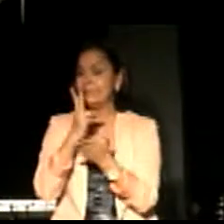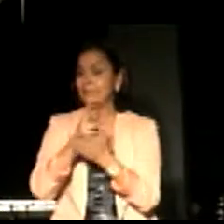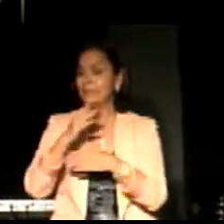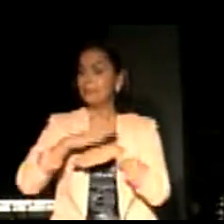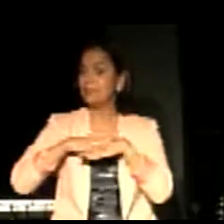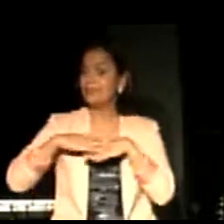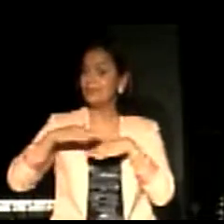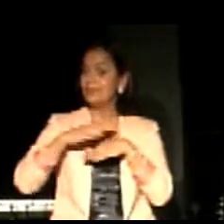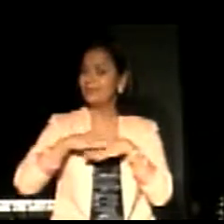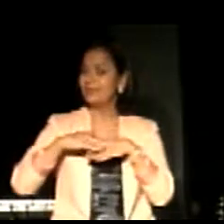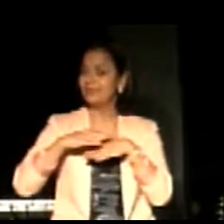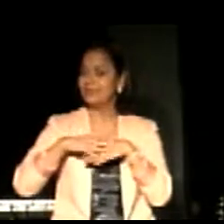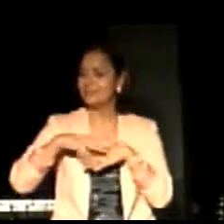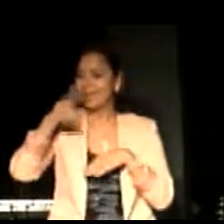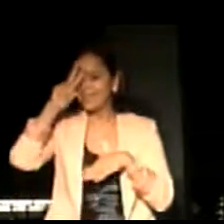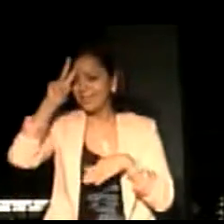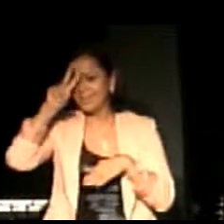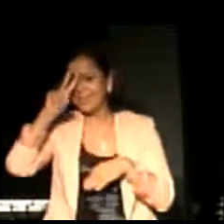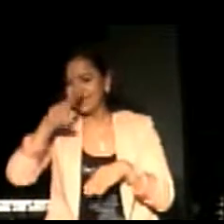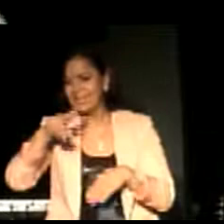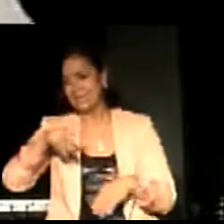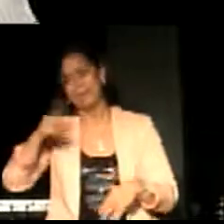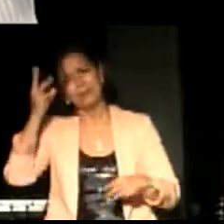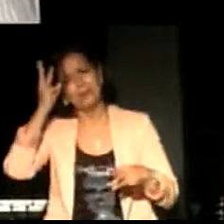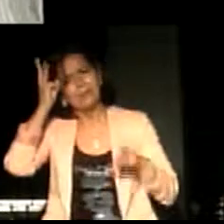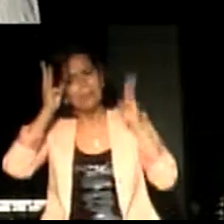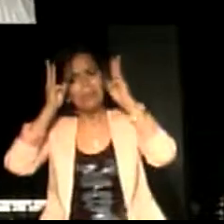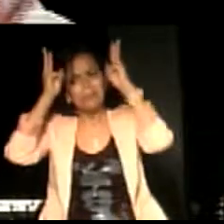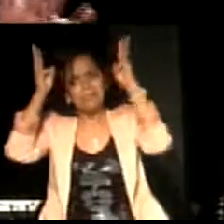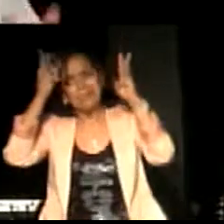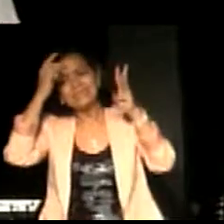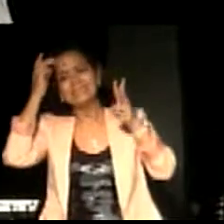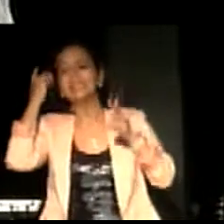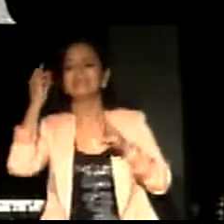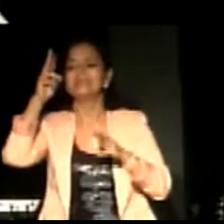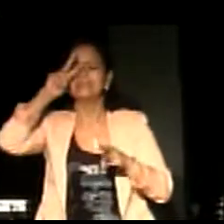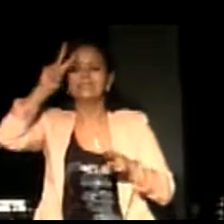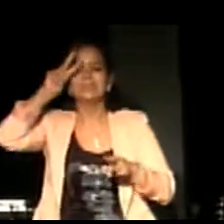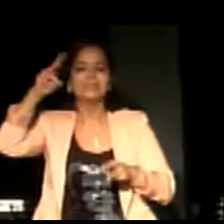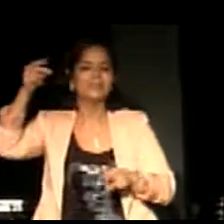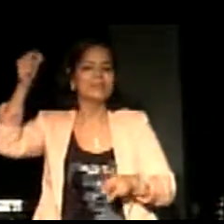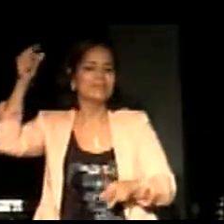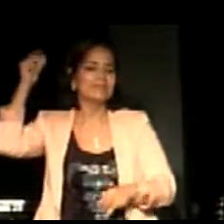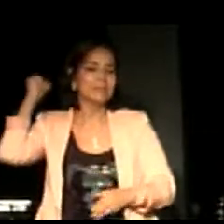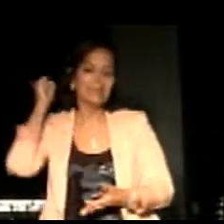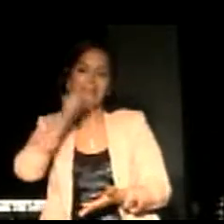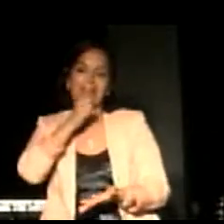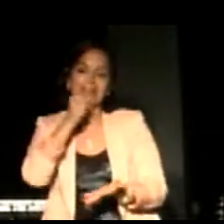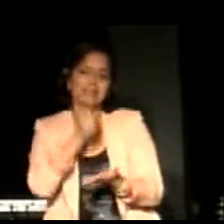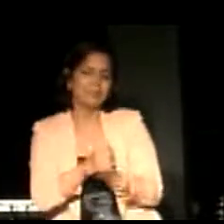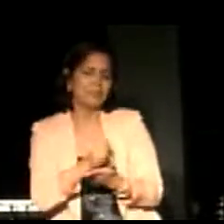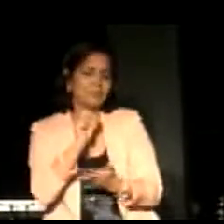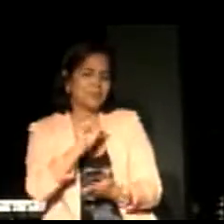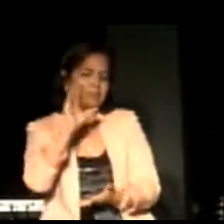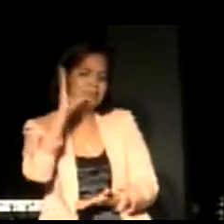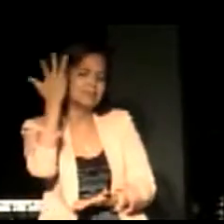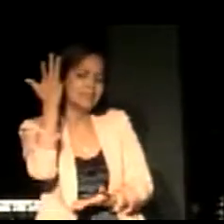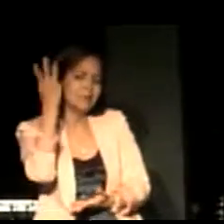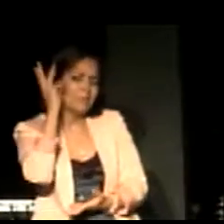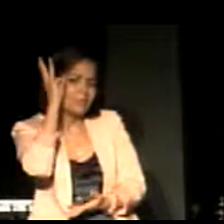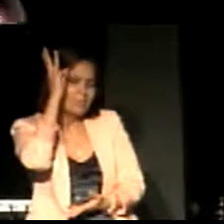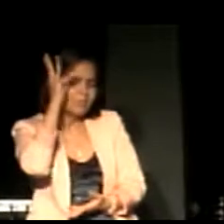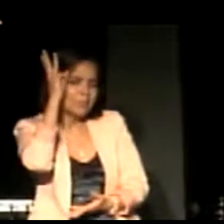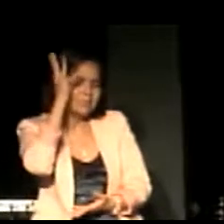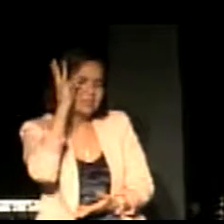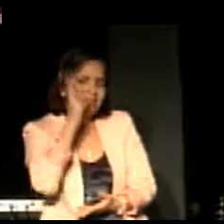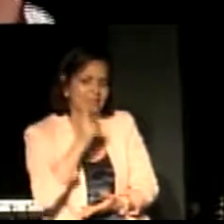manso. Vocês se lembram um pouco da história? Quem está estudando aí o panorama do Antigo Testamento deve se lembrar o